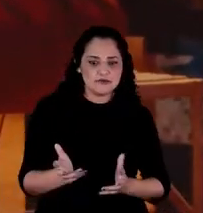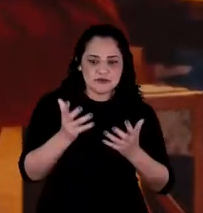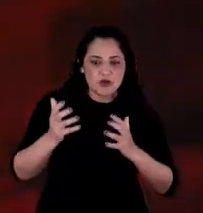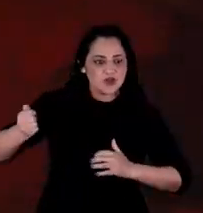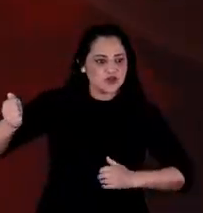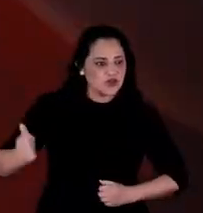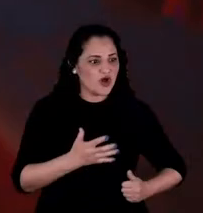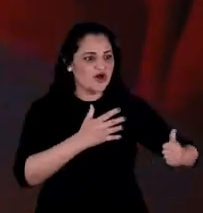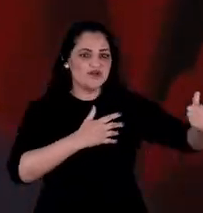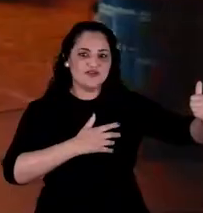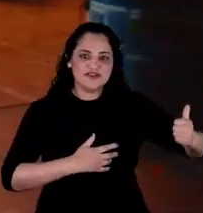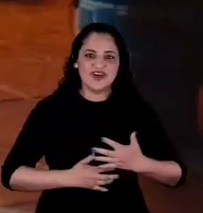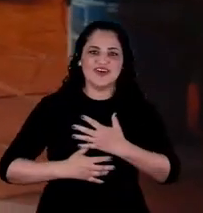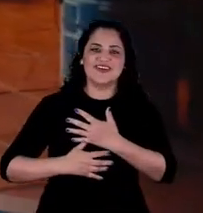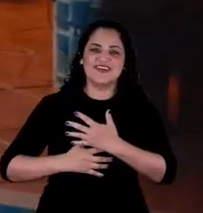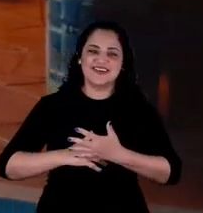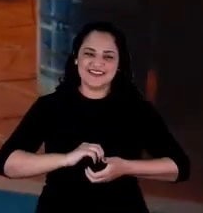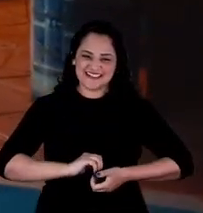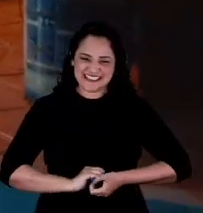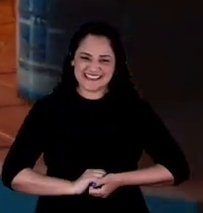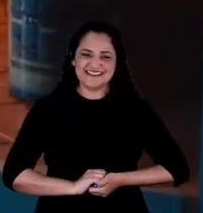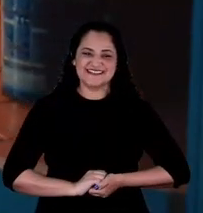promove inovações